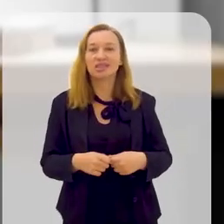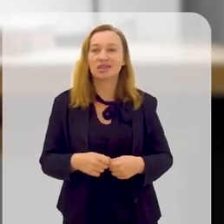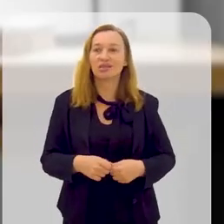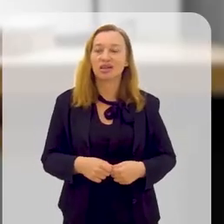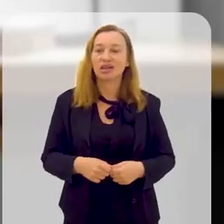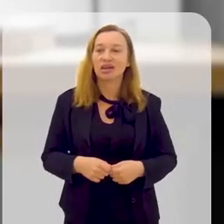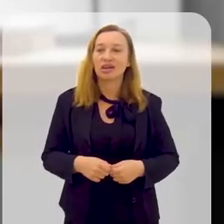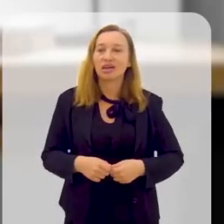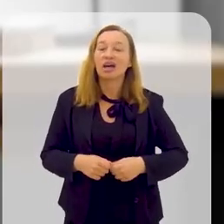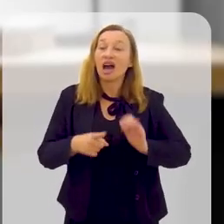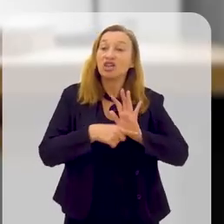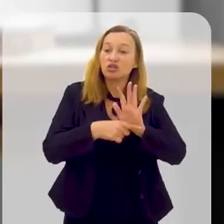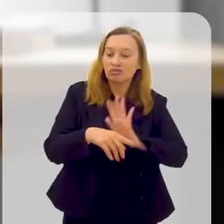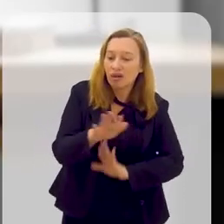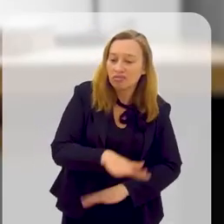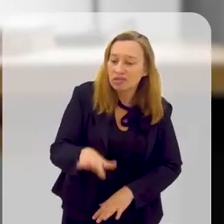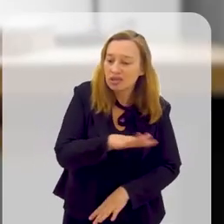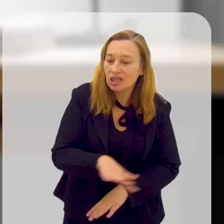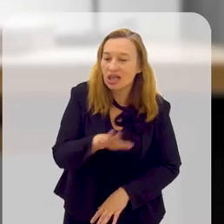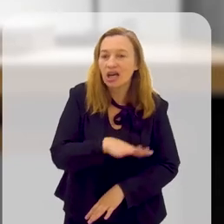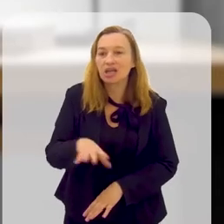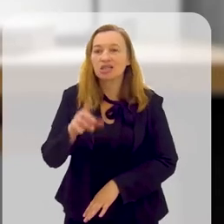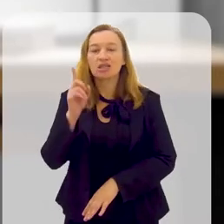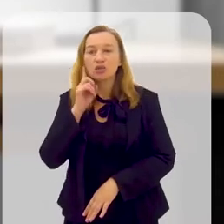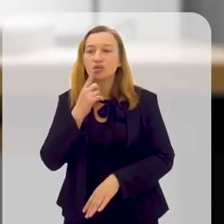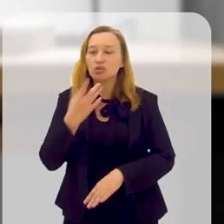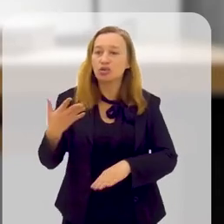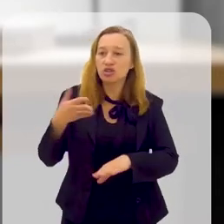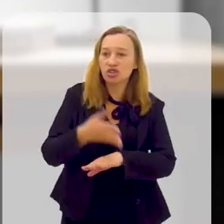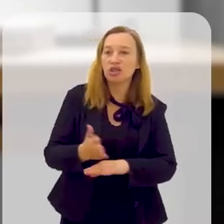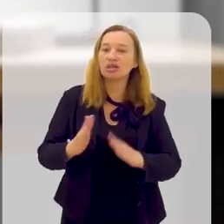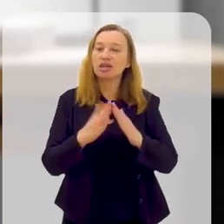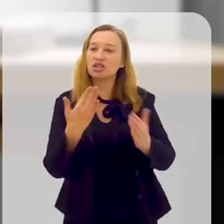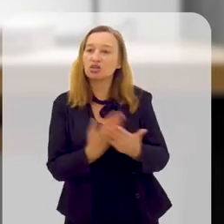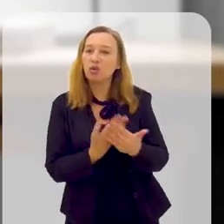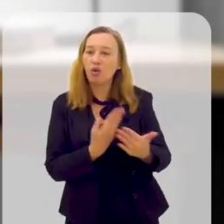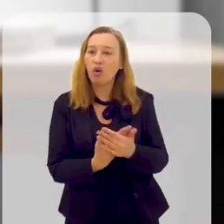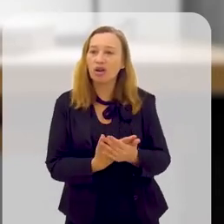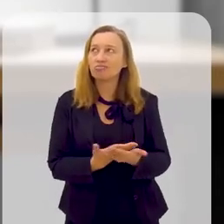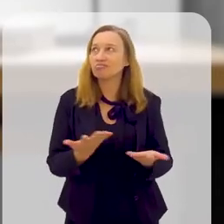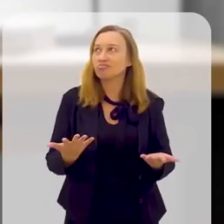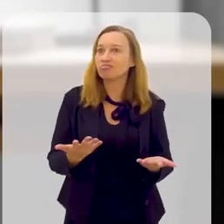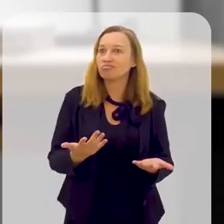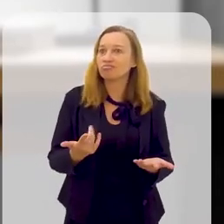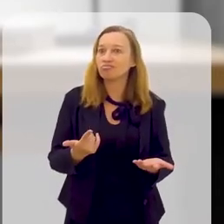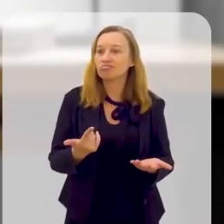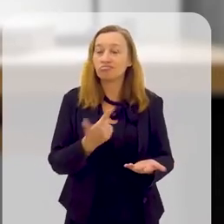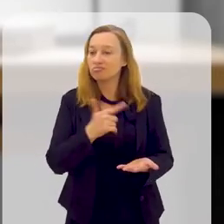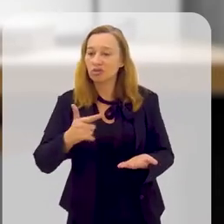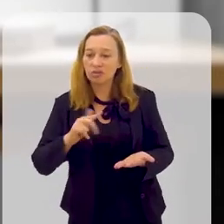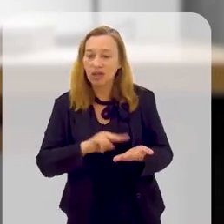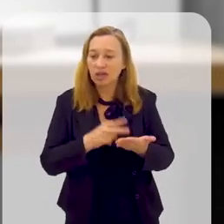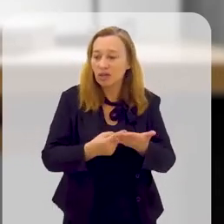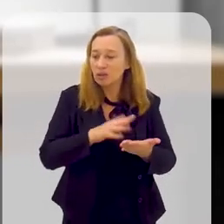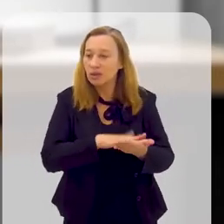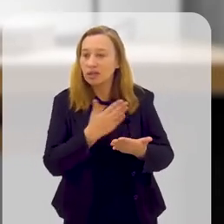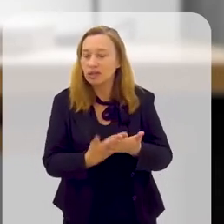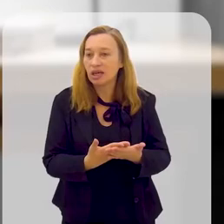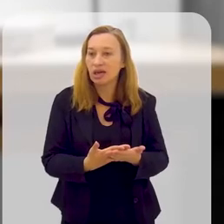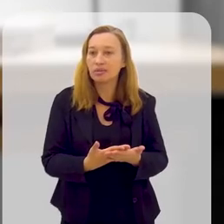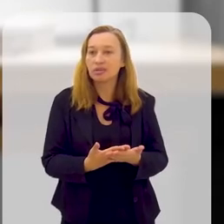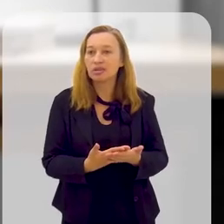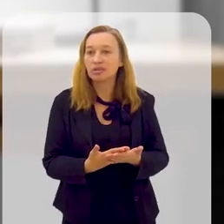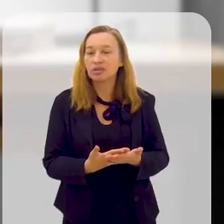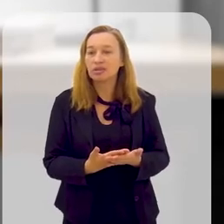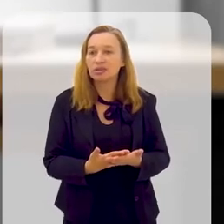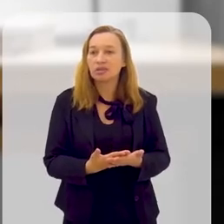precisam atender né essas crianças que chegam à escola e que não tem ali o intérprete